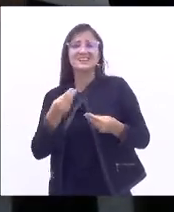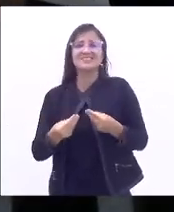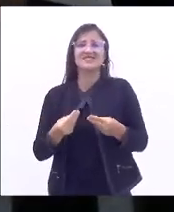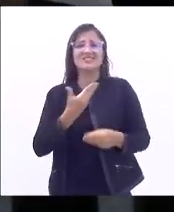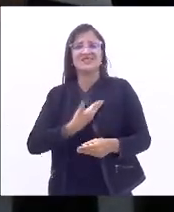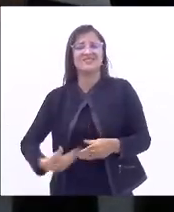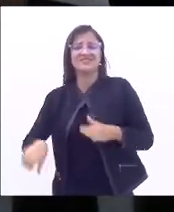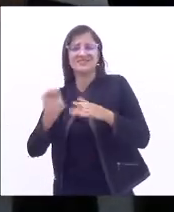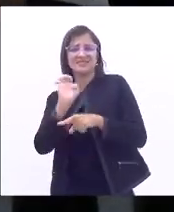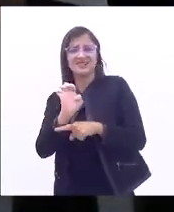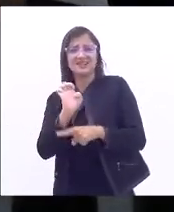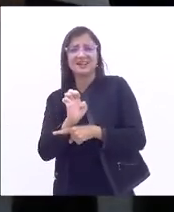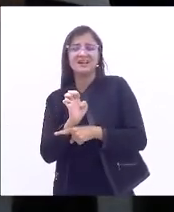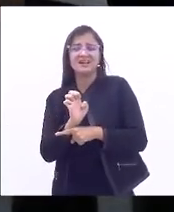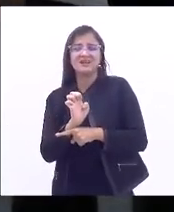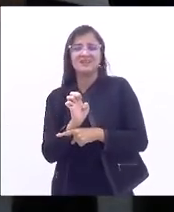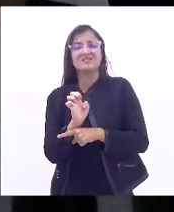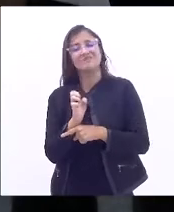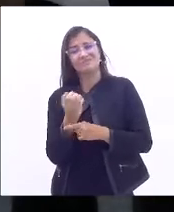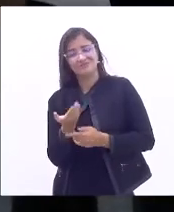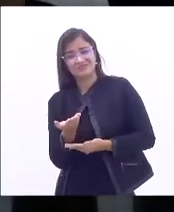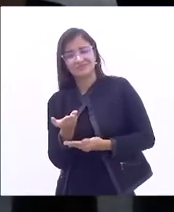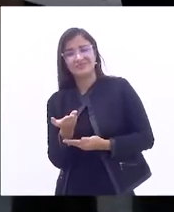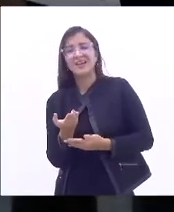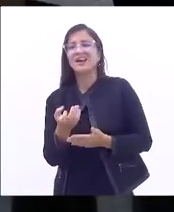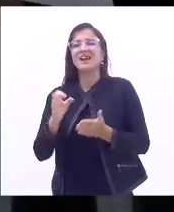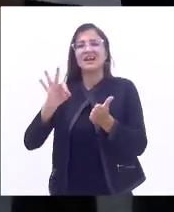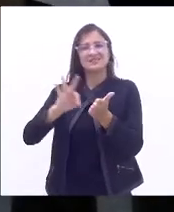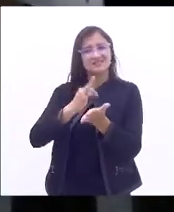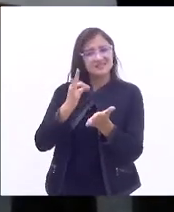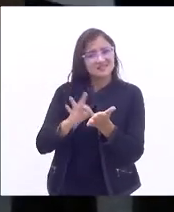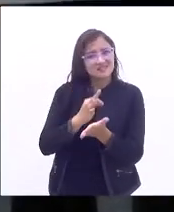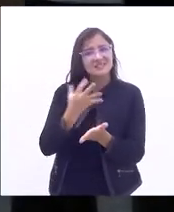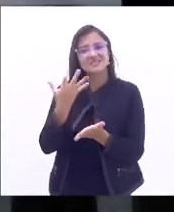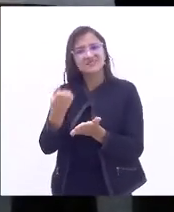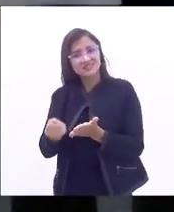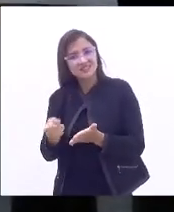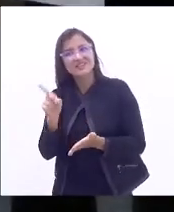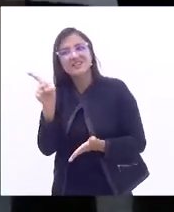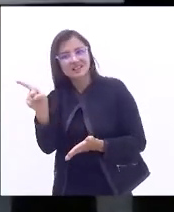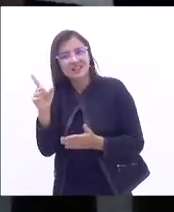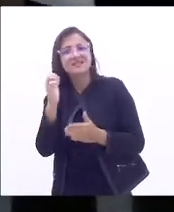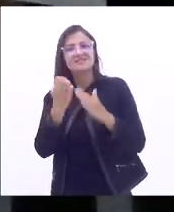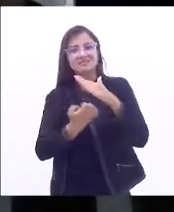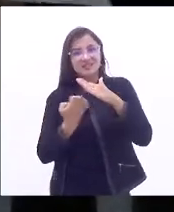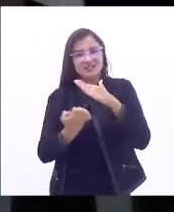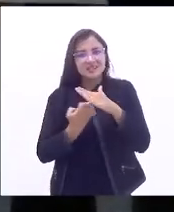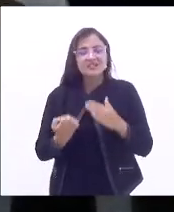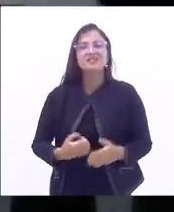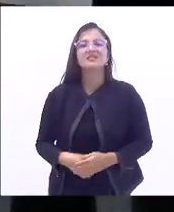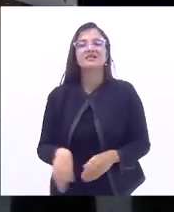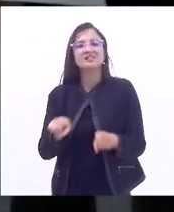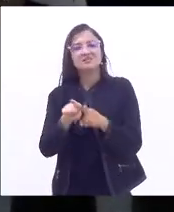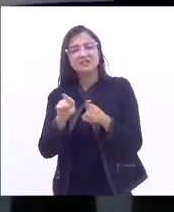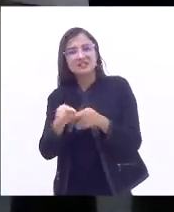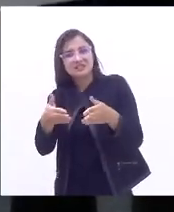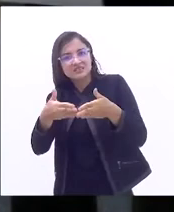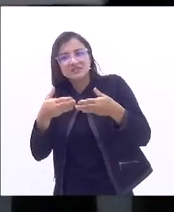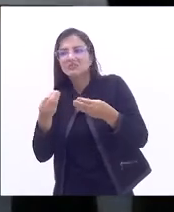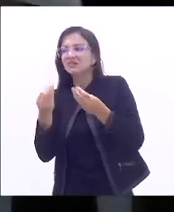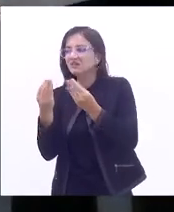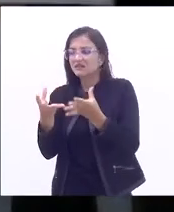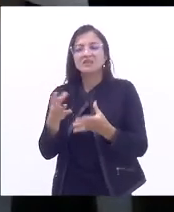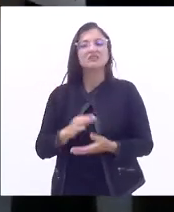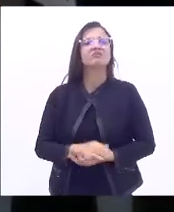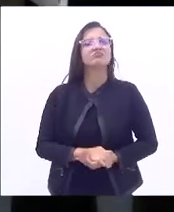em relação às autorizações emitidas em favor dessa empresa, licenciamentos emitidos em tempo recorde